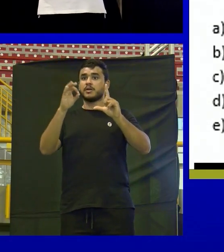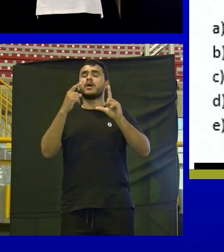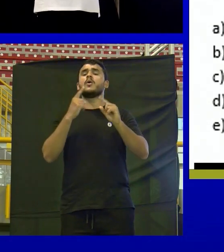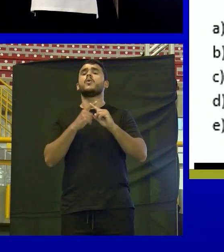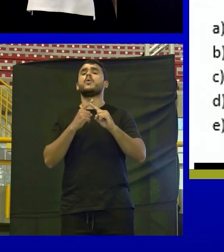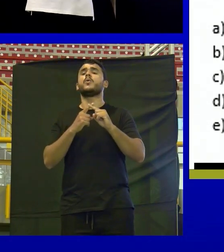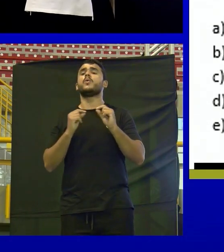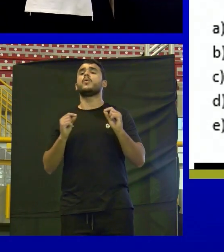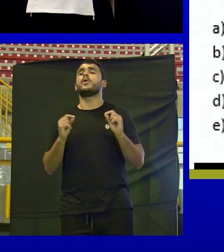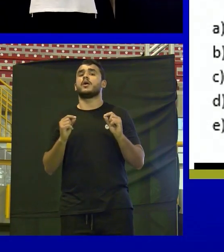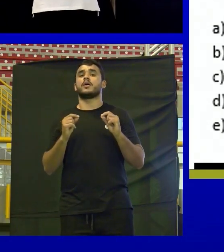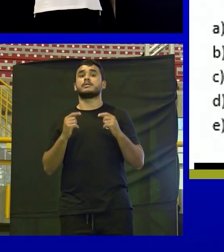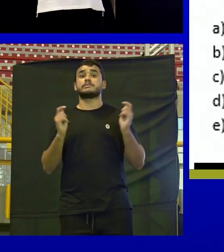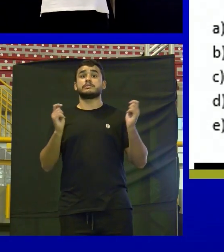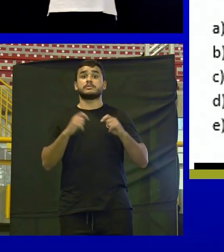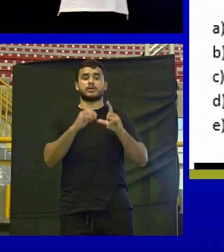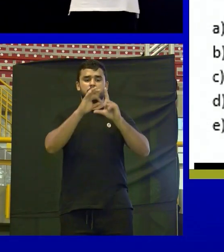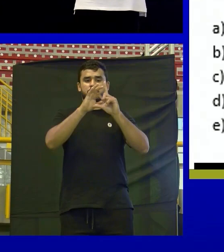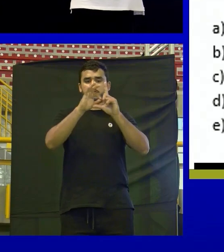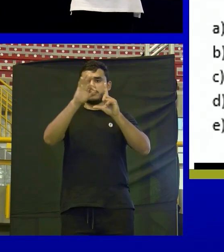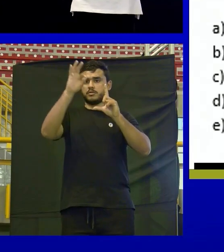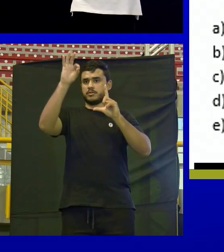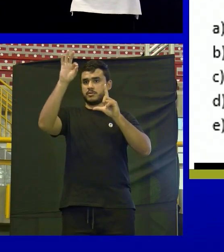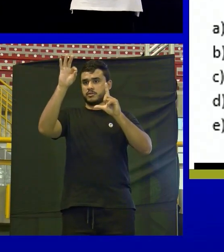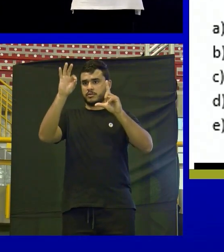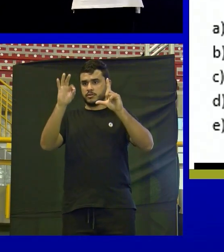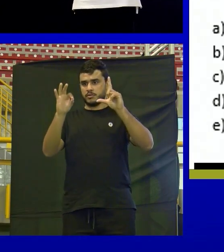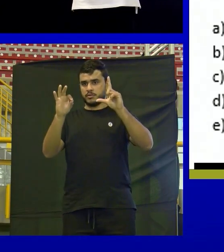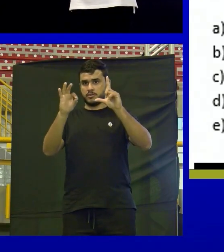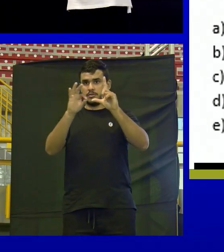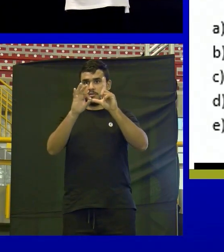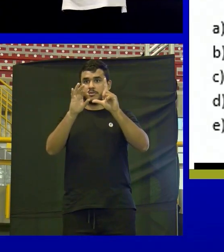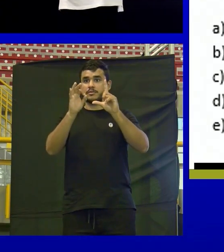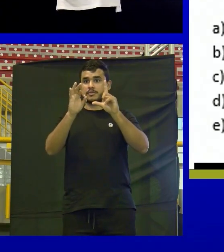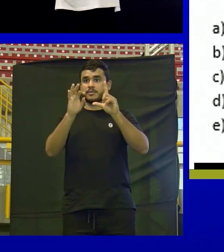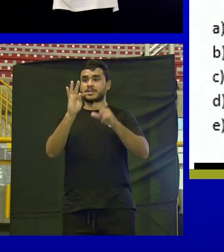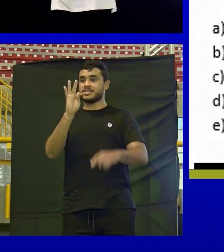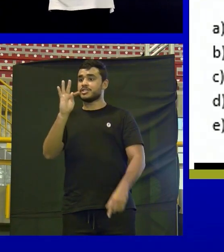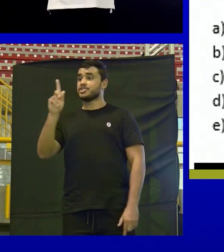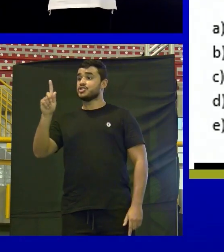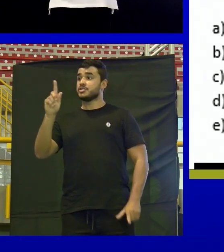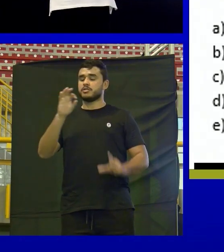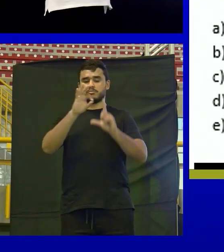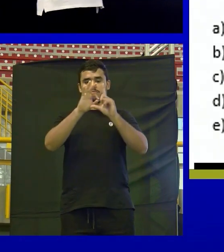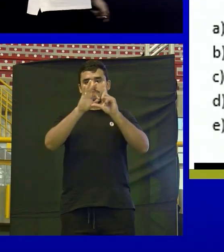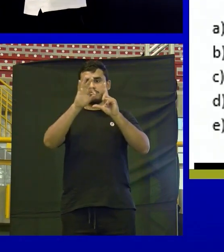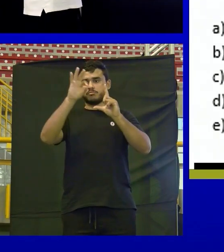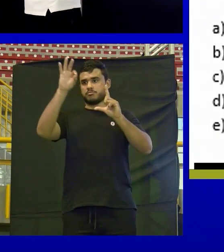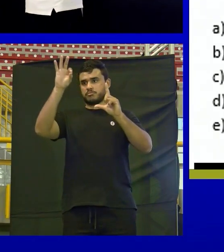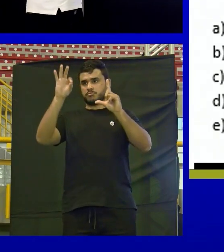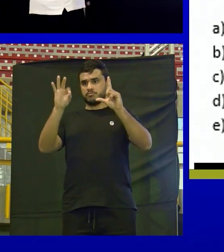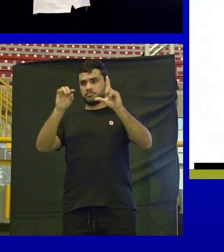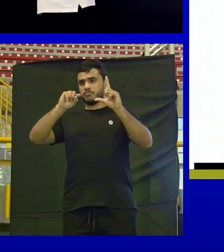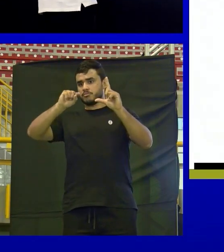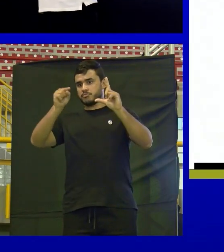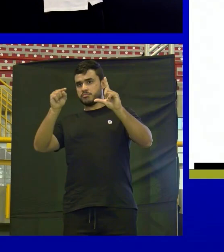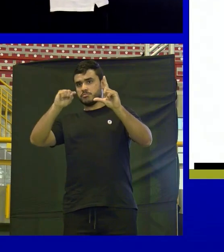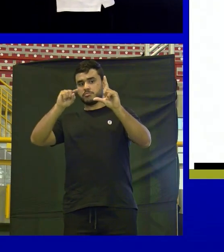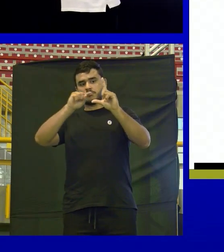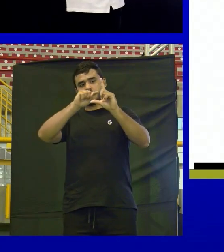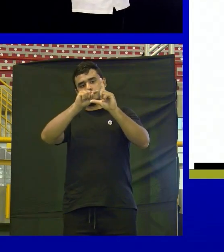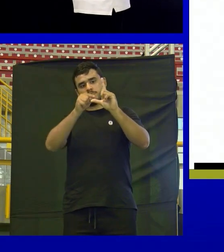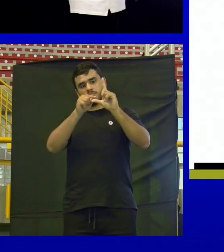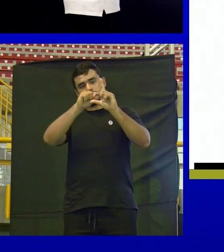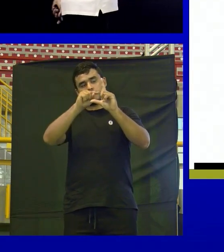o quê? Triângulos. Lembra que A não é a tangente do ângulo? Então, vamos lá, ó. Olha